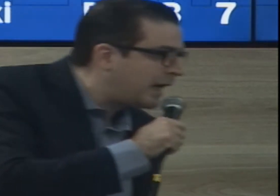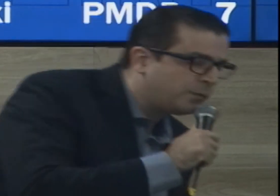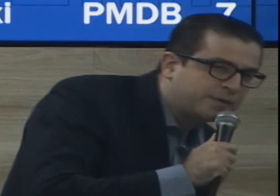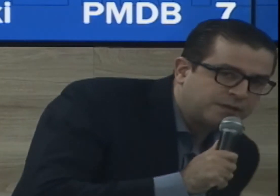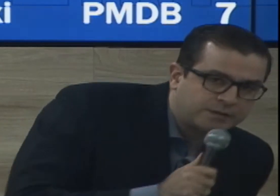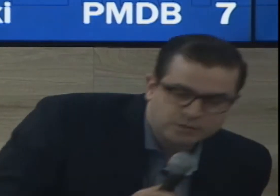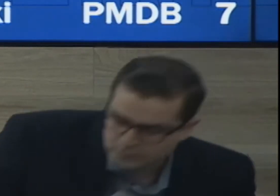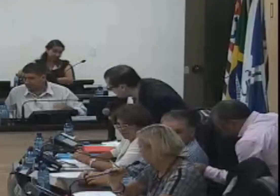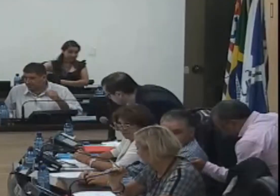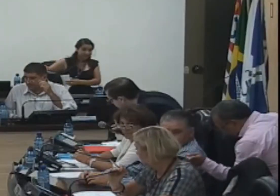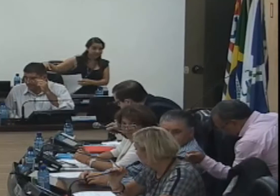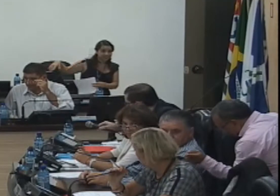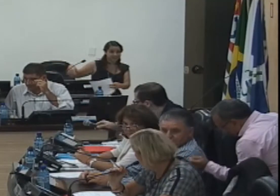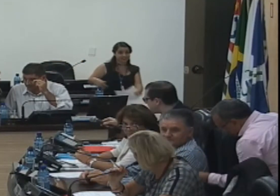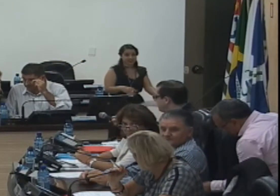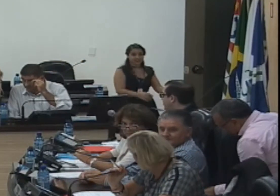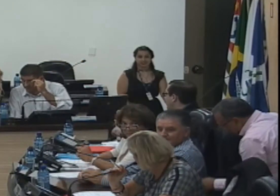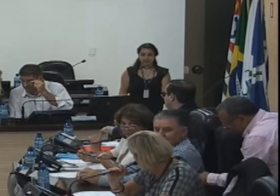Saúde. Obrigado, presidente.